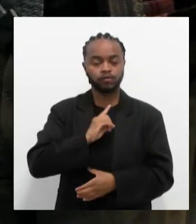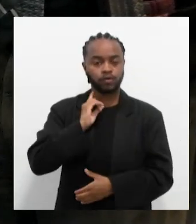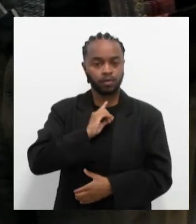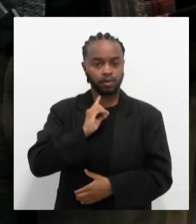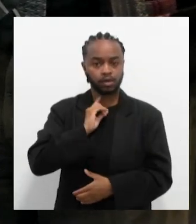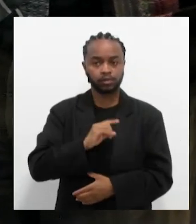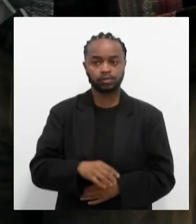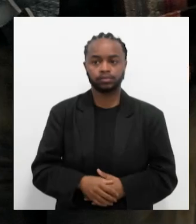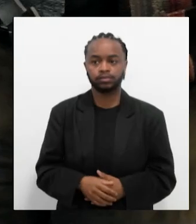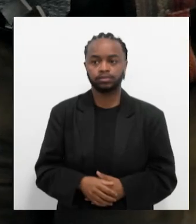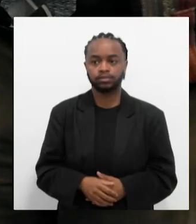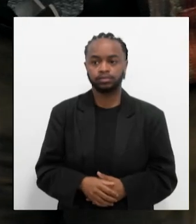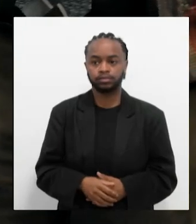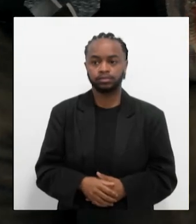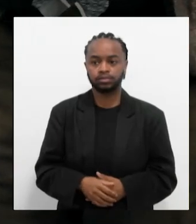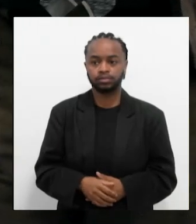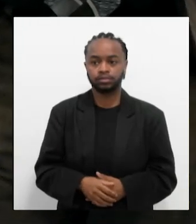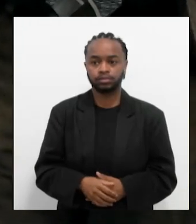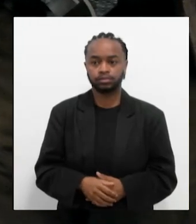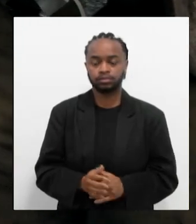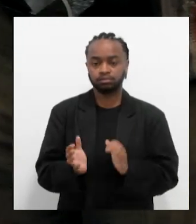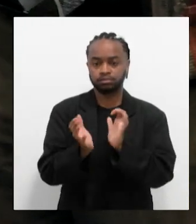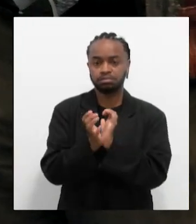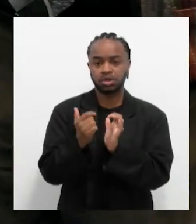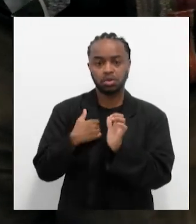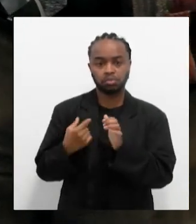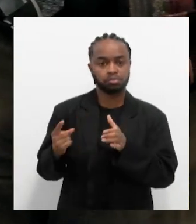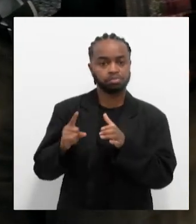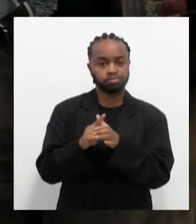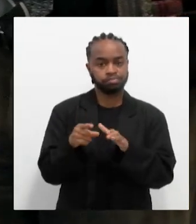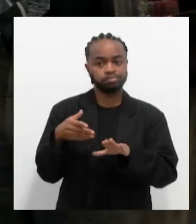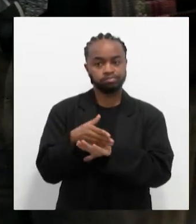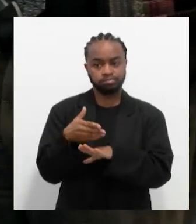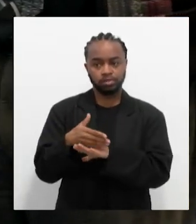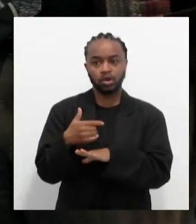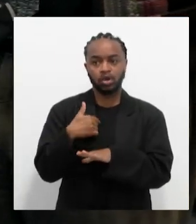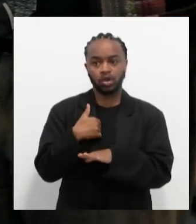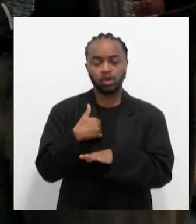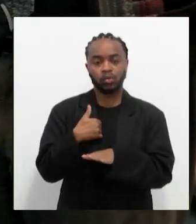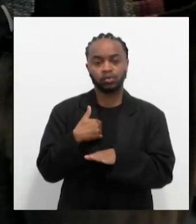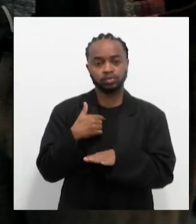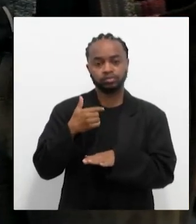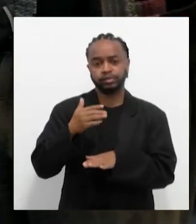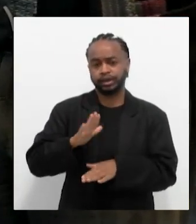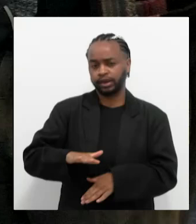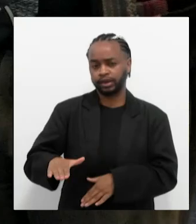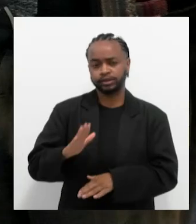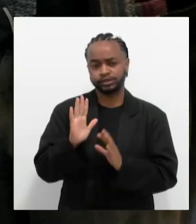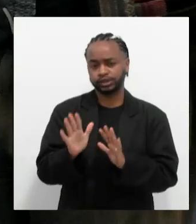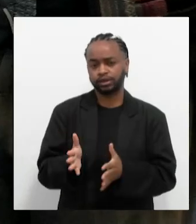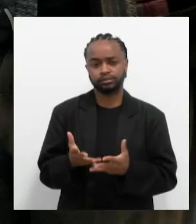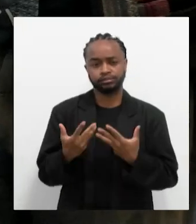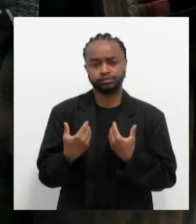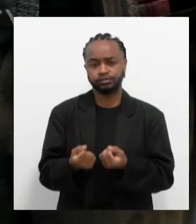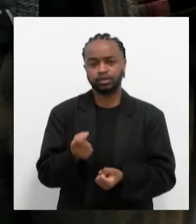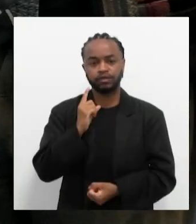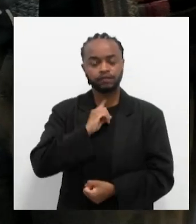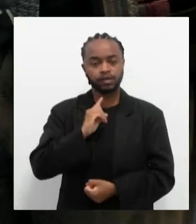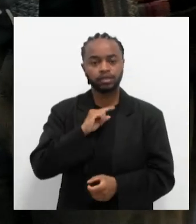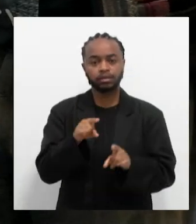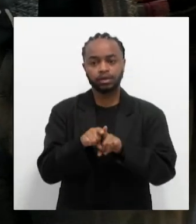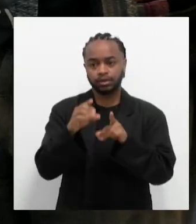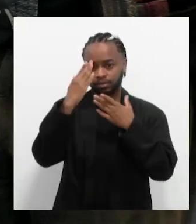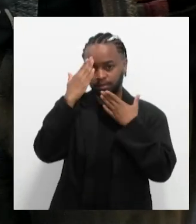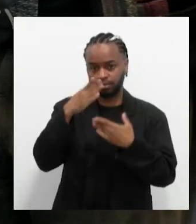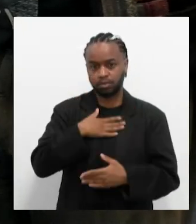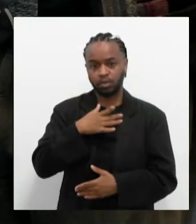Flamengo, o time da qual eu sou adepta, flamenguista desde a infância, e agradeço muito ao meu pai, que não